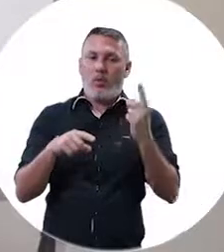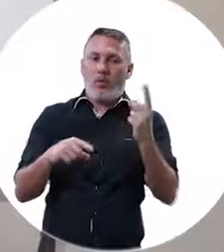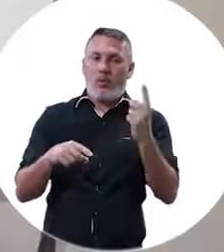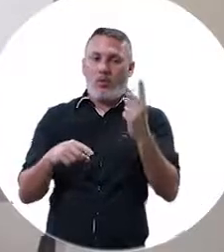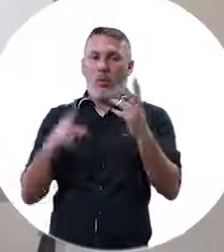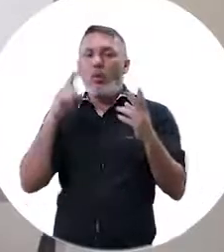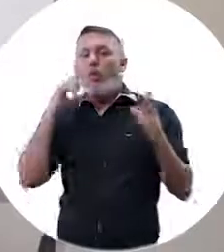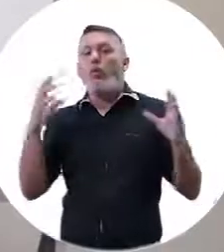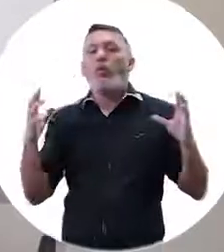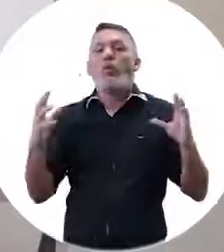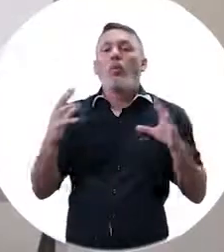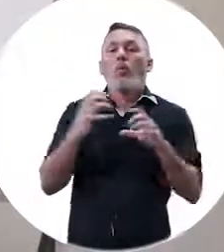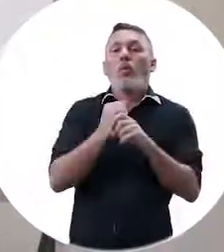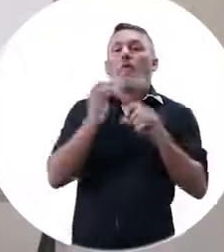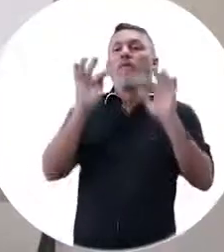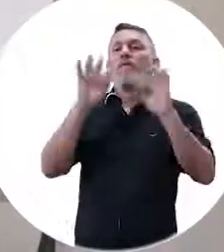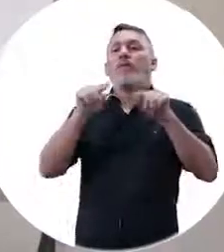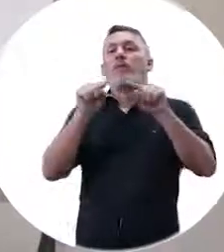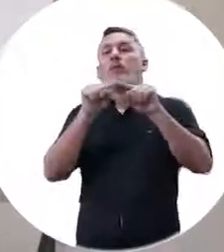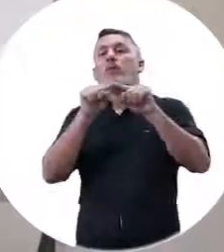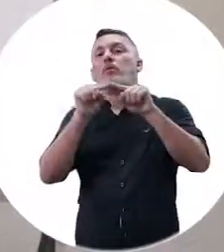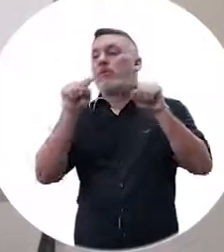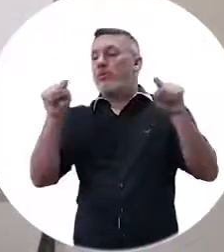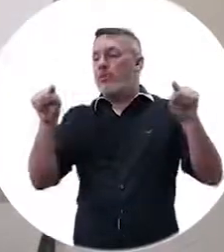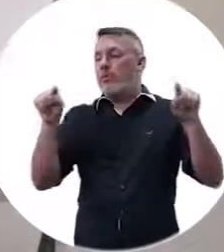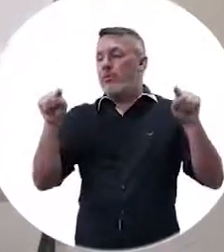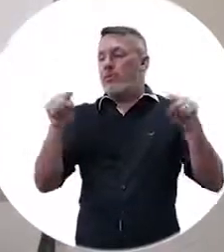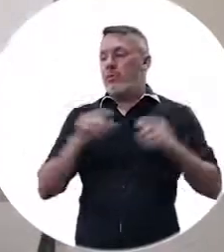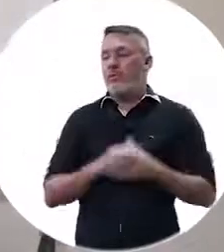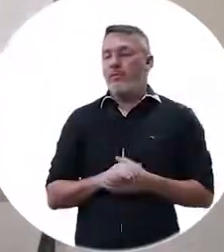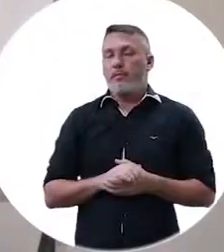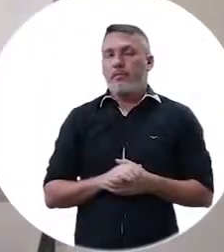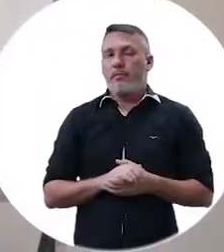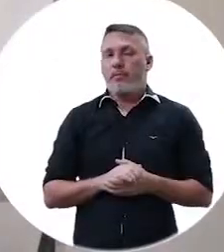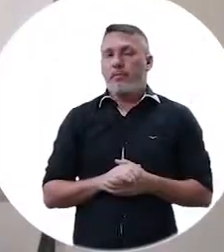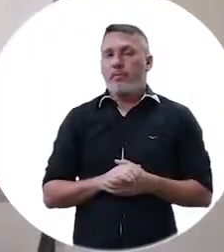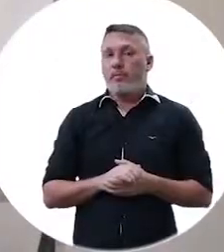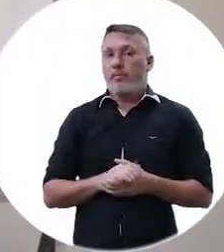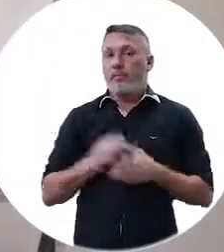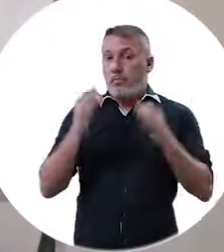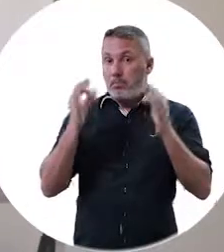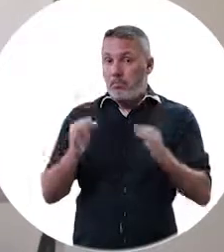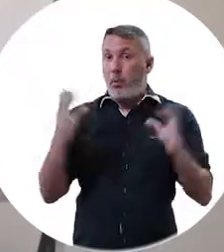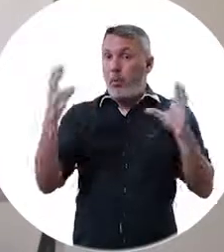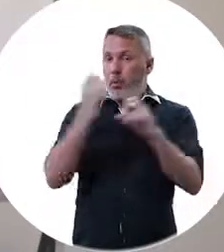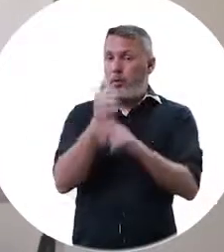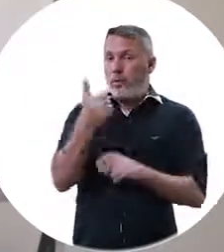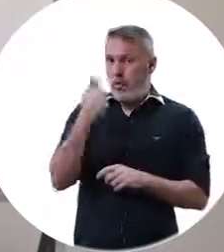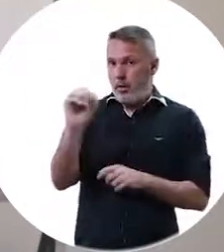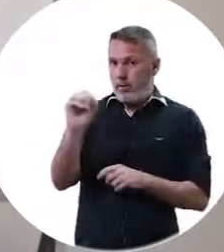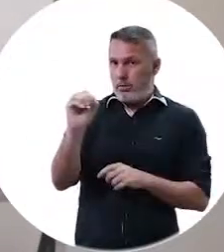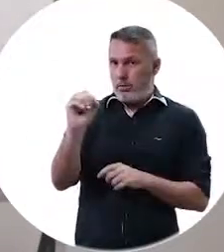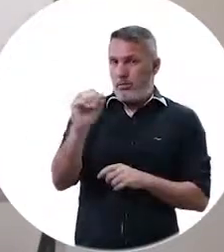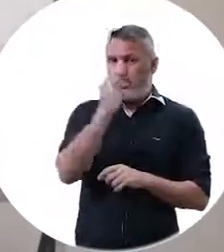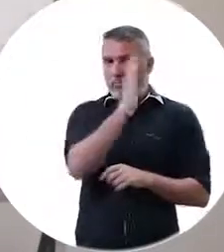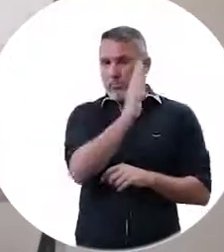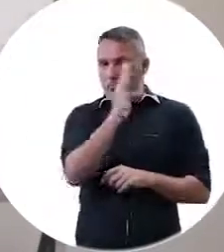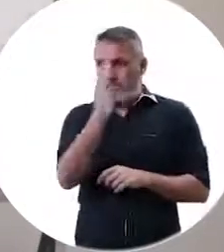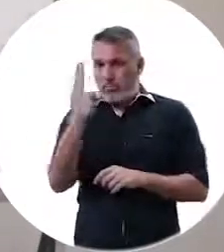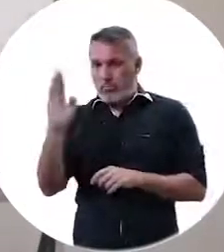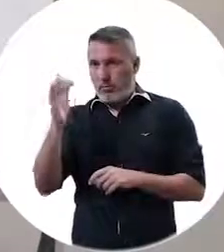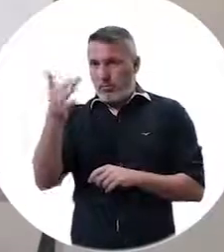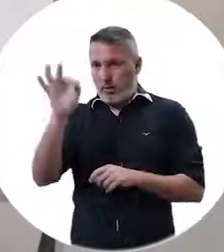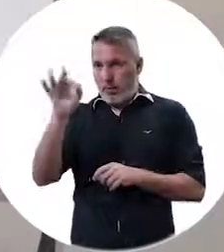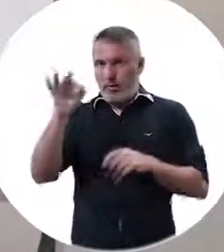1, 2, 3, 4, 5, 6, 7, 8, 9 e